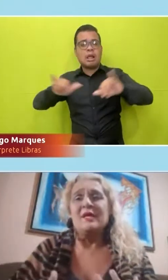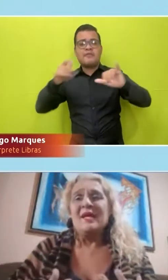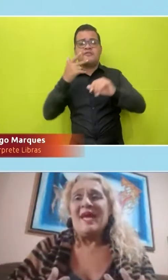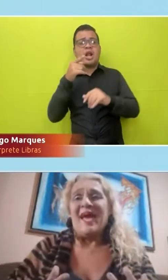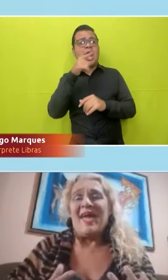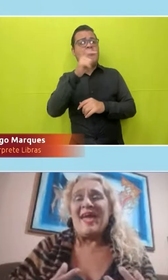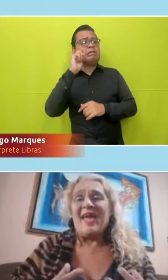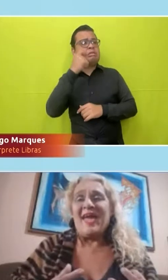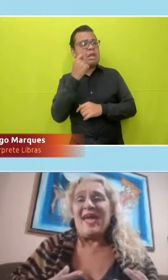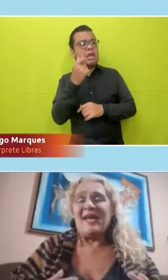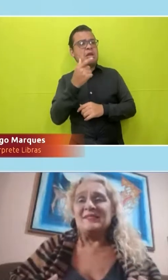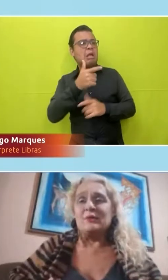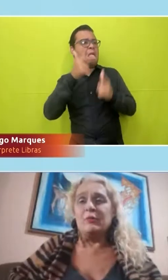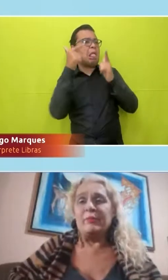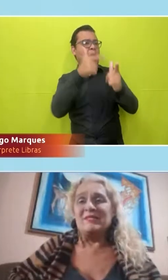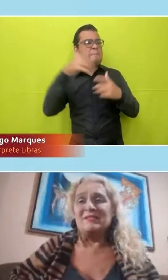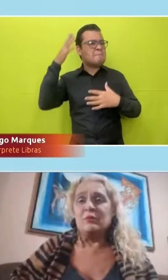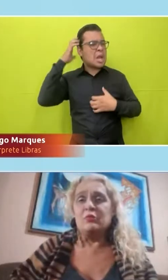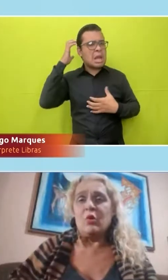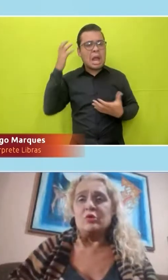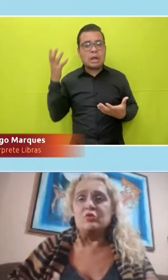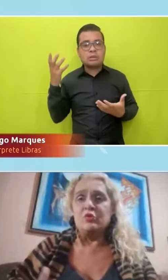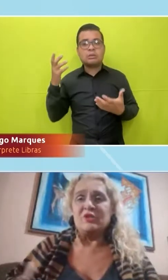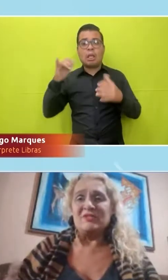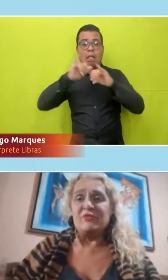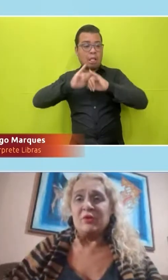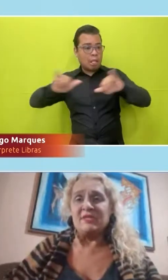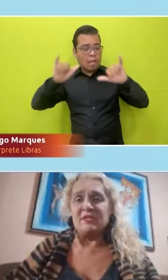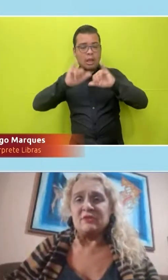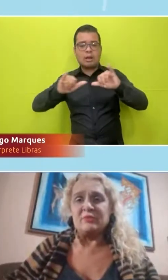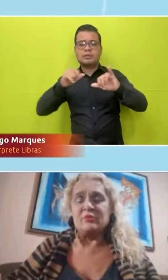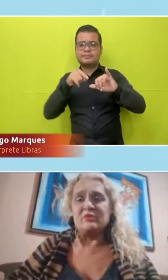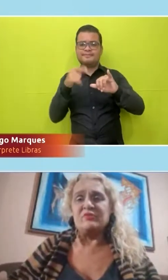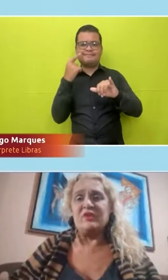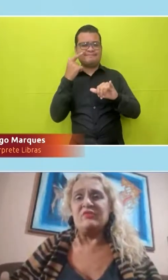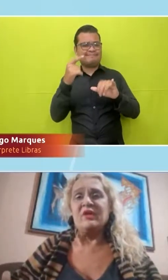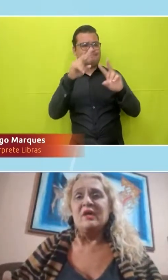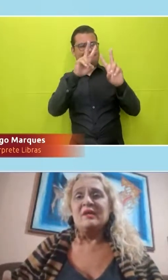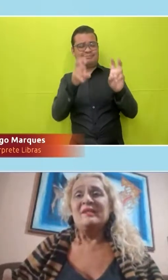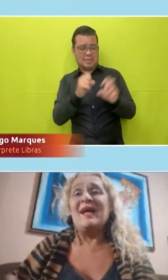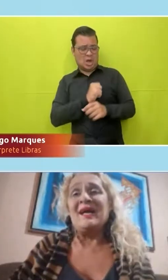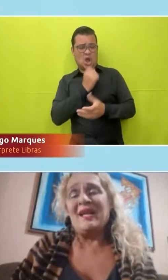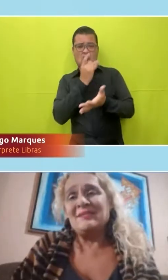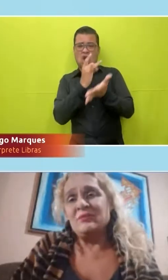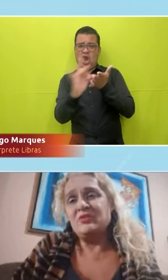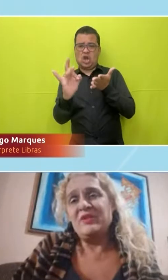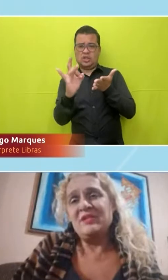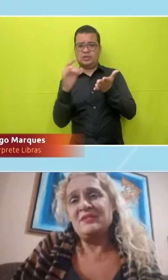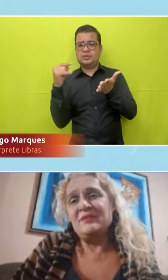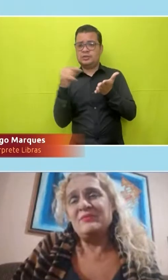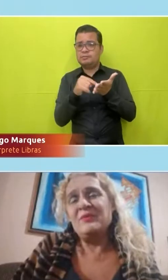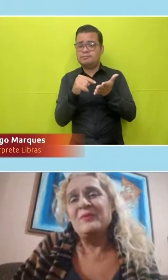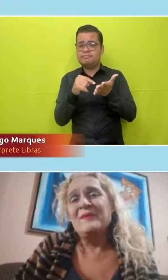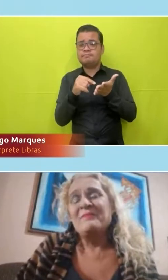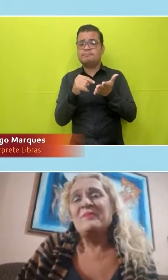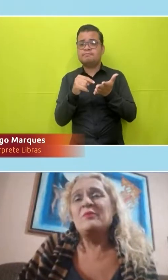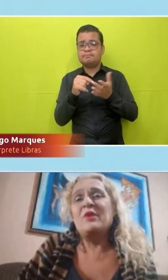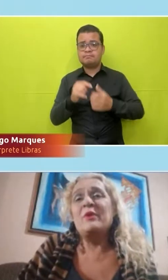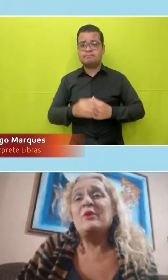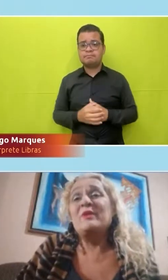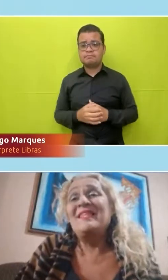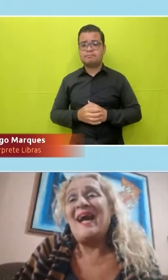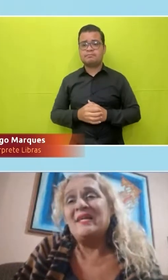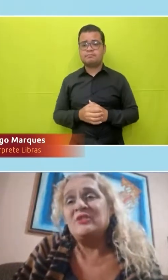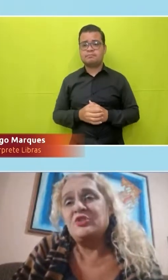chamou essa compreensão do ódio hoje, essa violência que as pessoas vivem na relação da diferença. Não